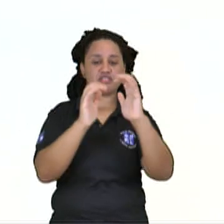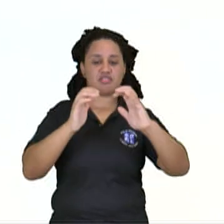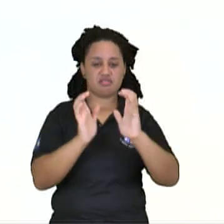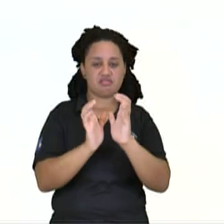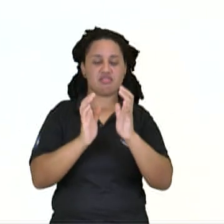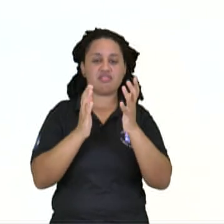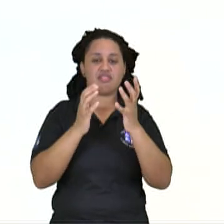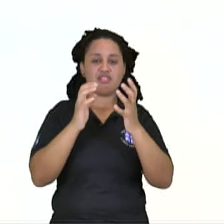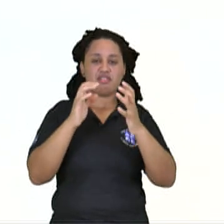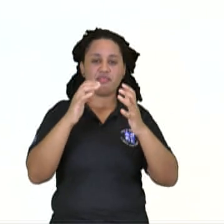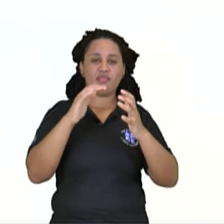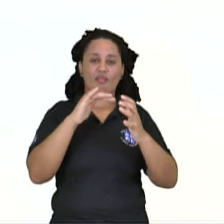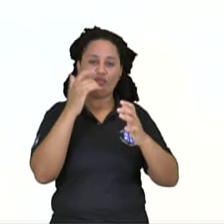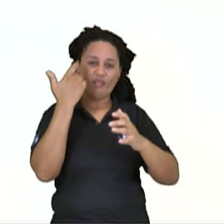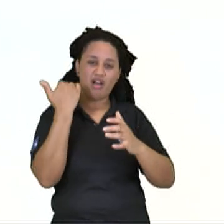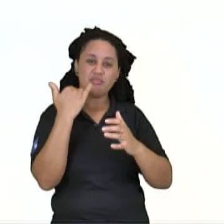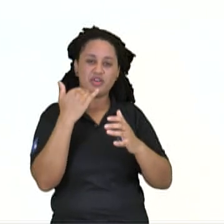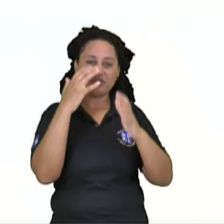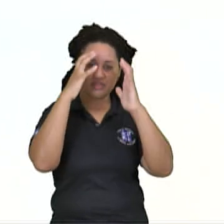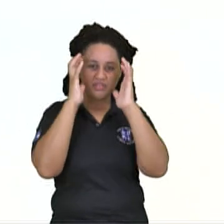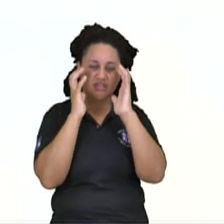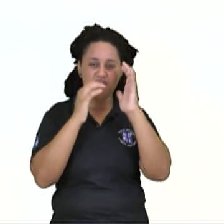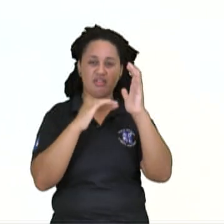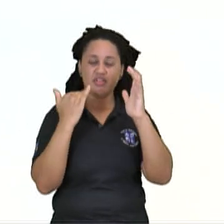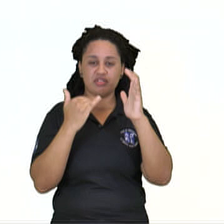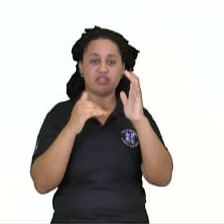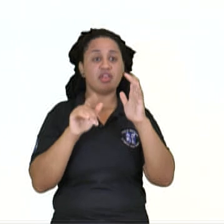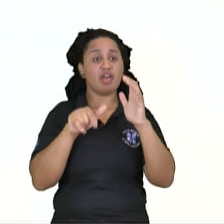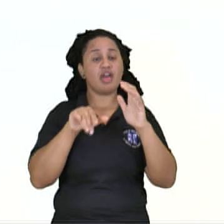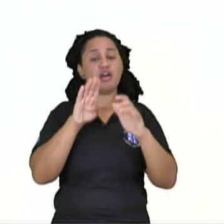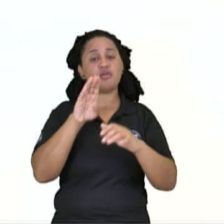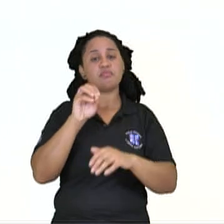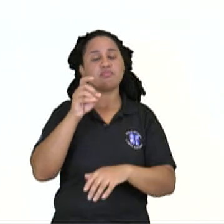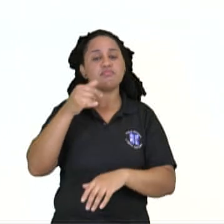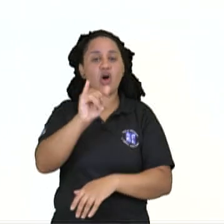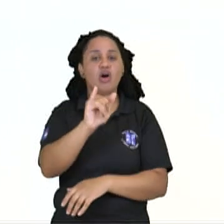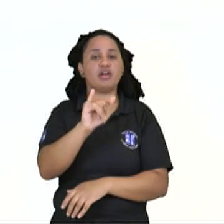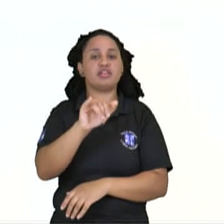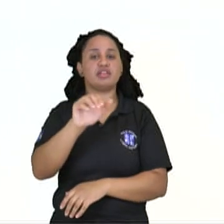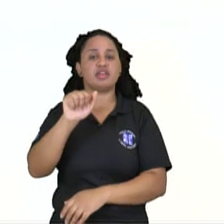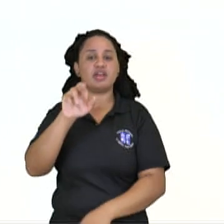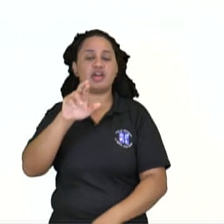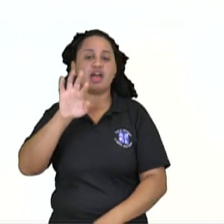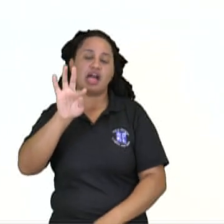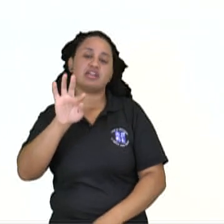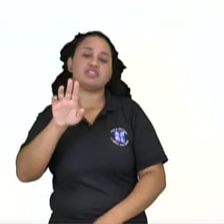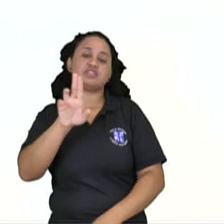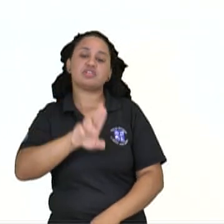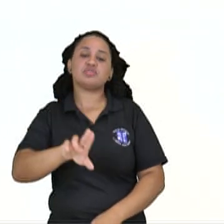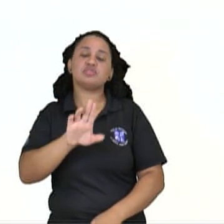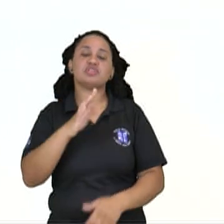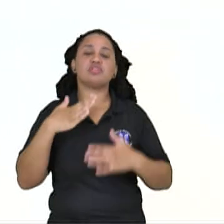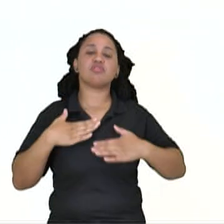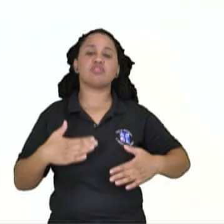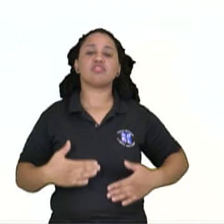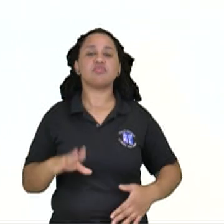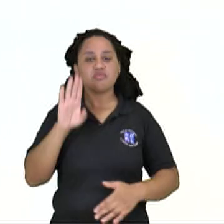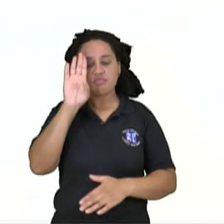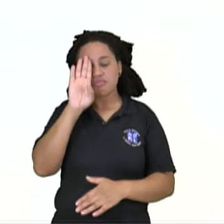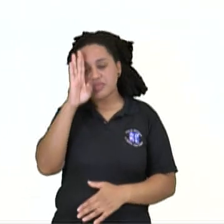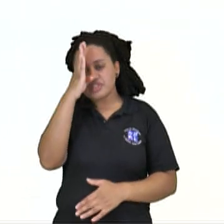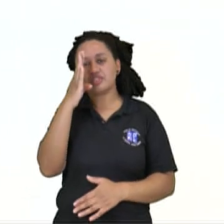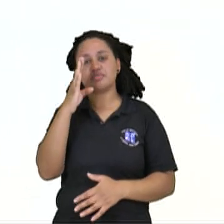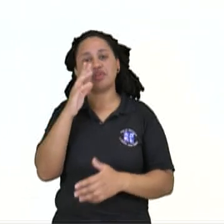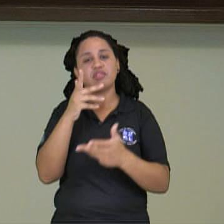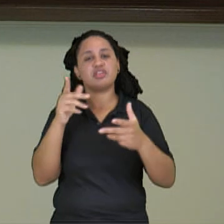a essa figura. Então, isso é body art, né? Você tem o corpo como principal